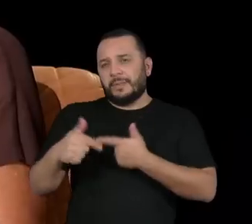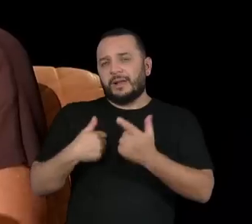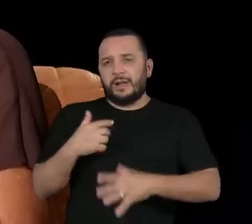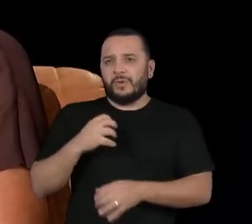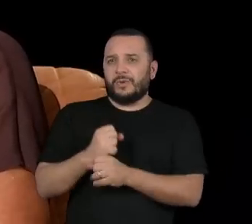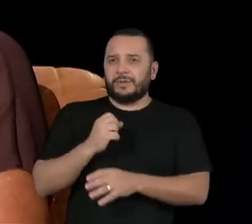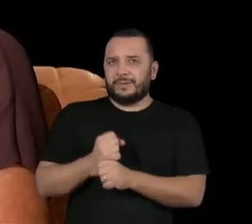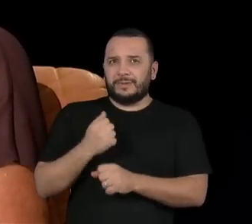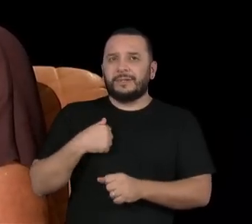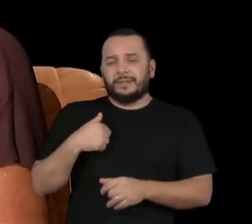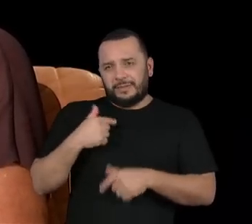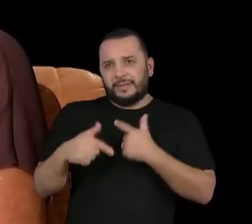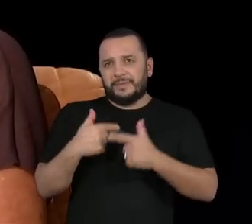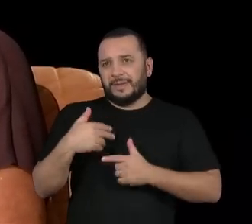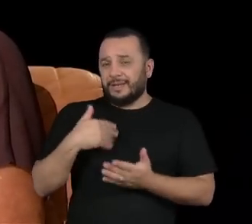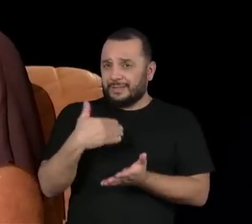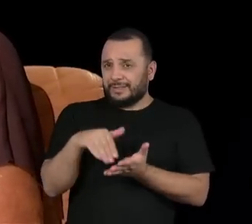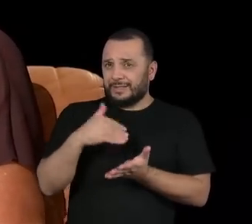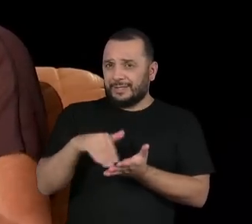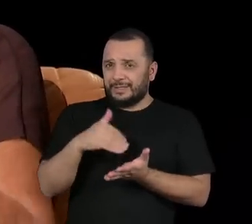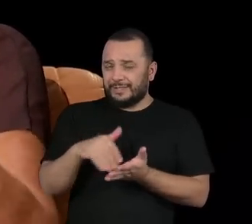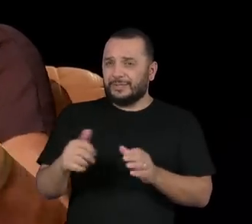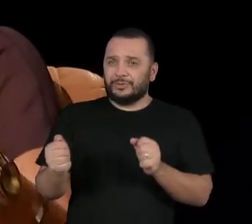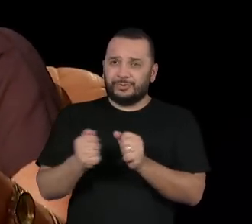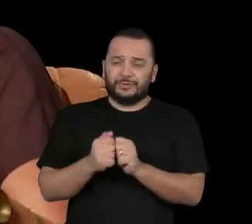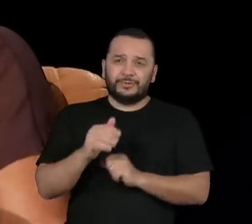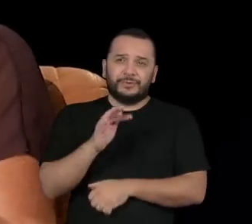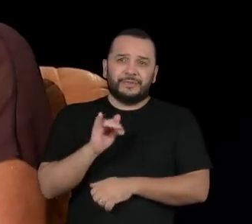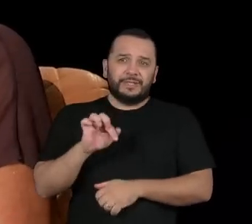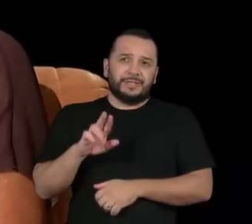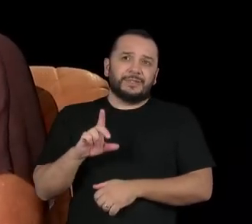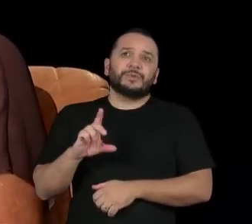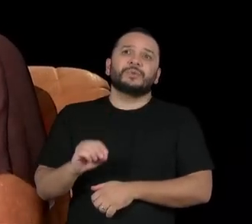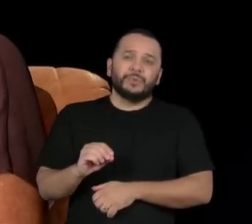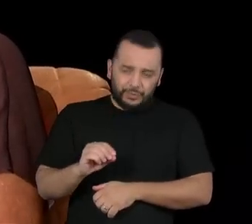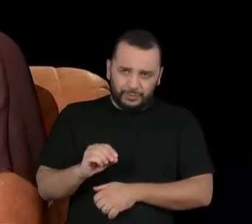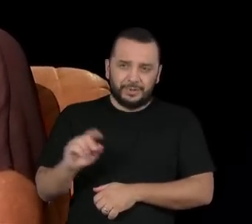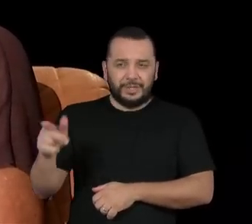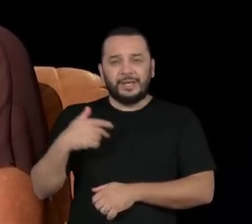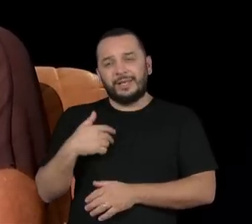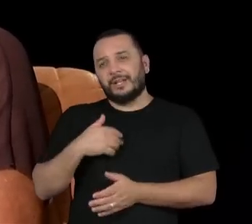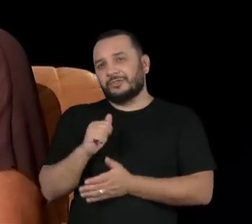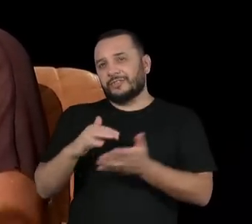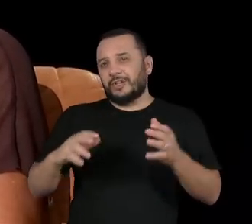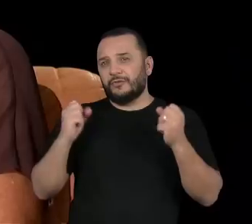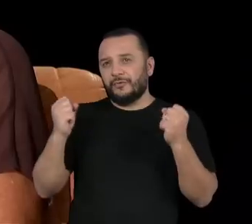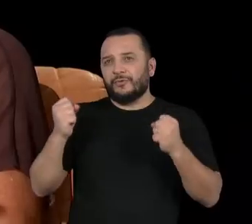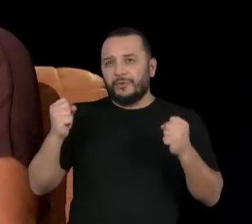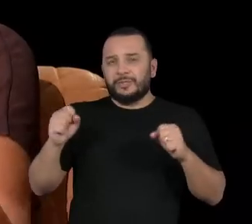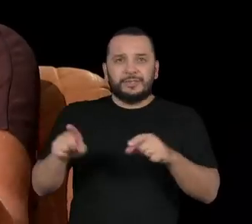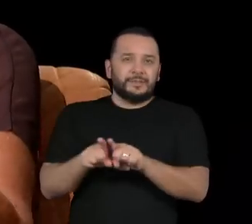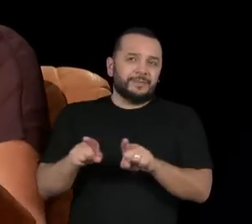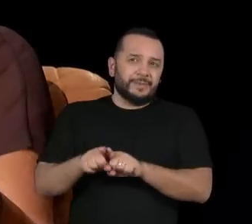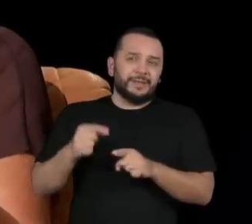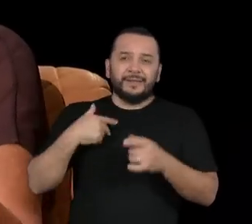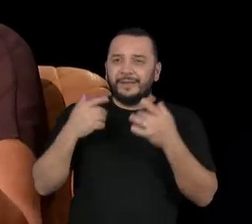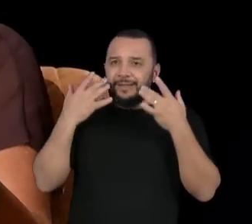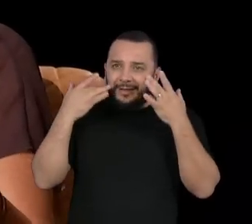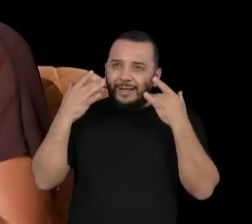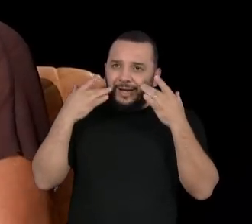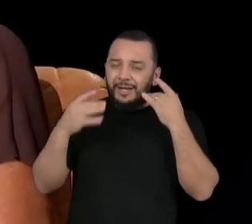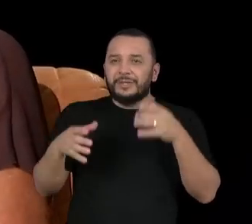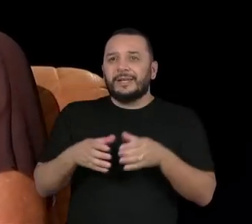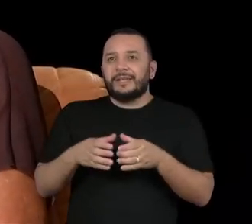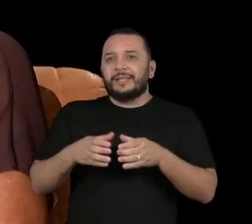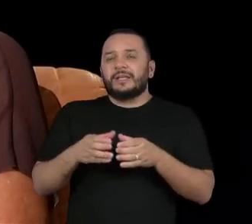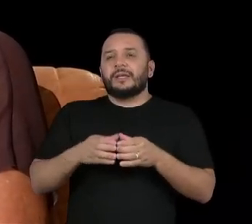na secretaria, o Fernando na atividade dele forte, e no teatro de equipe começou a acontecer